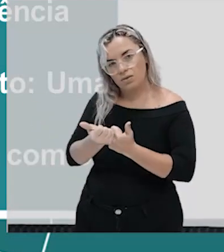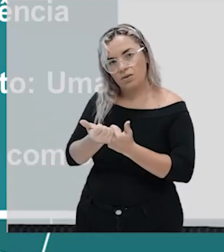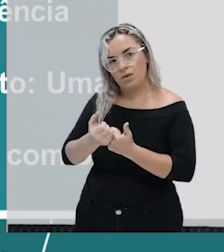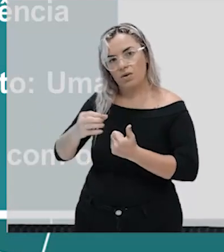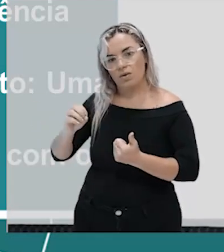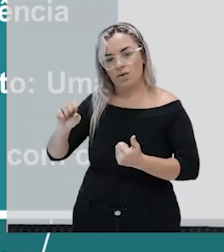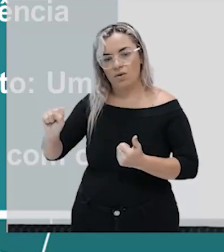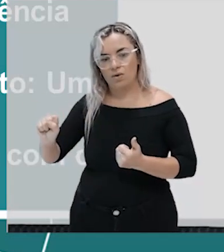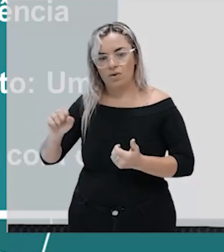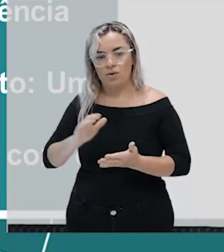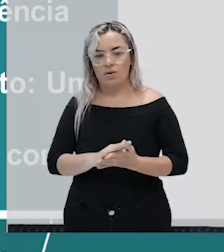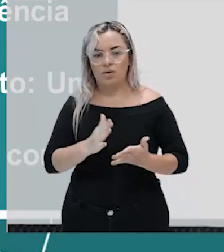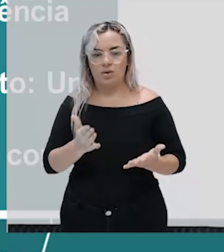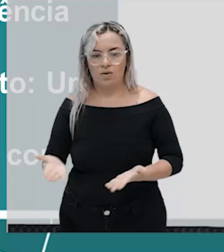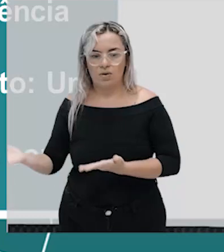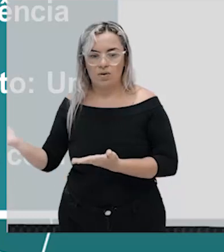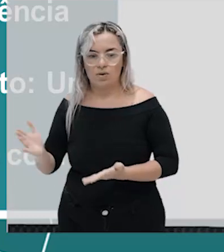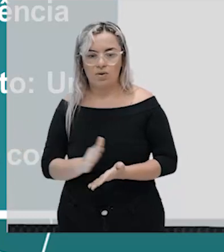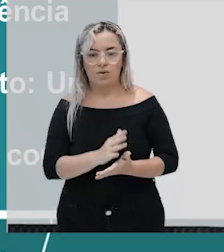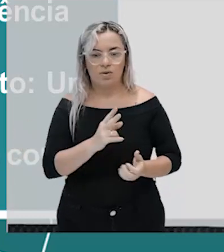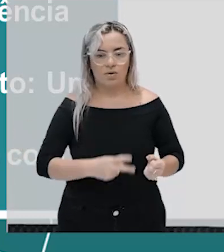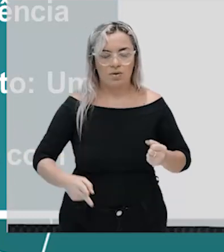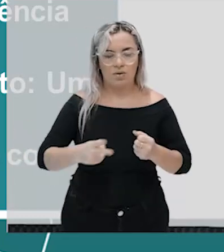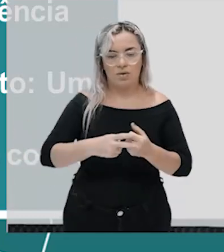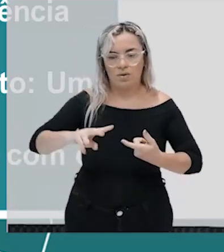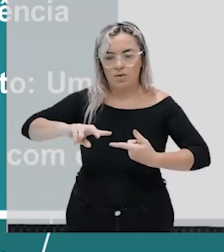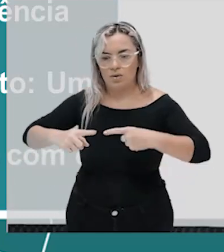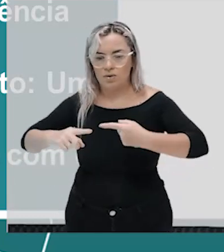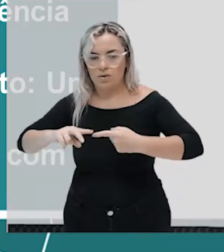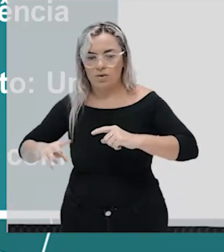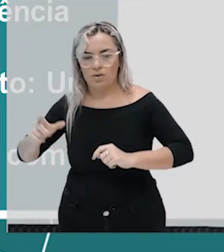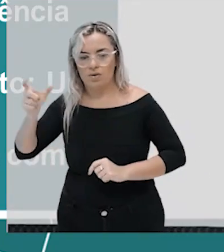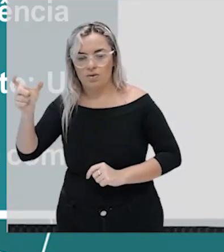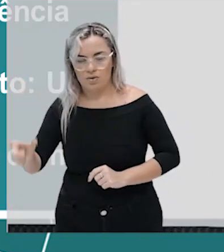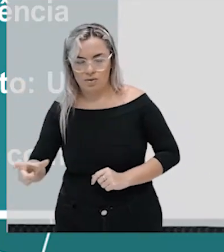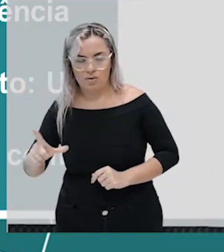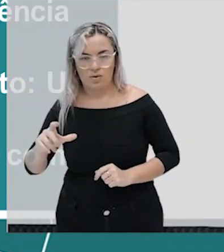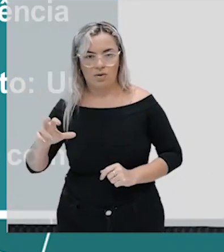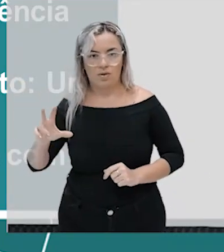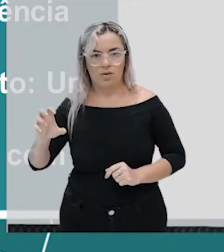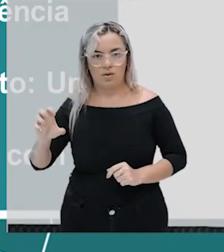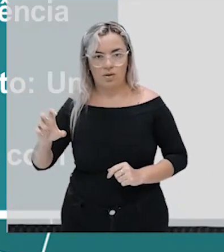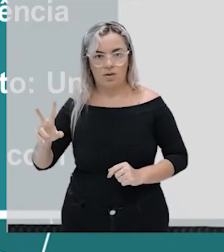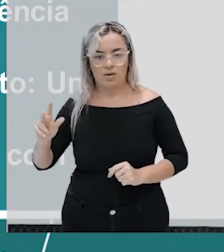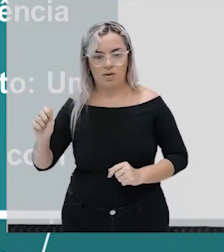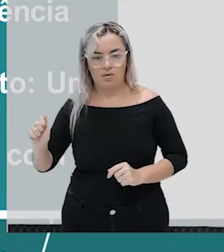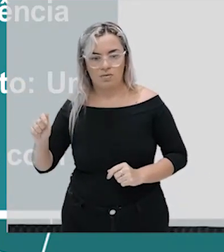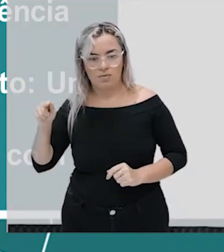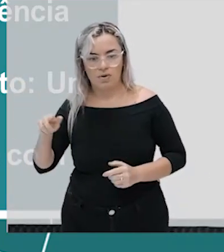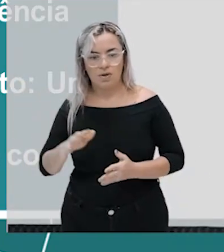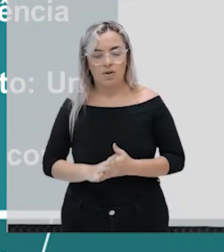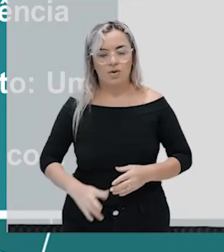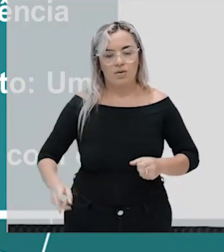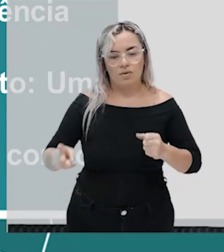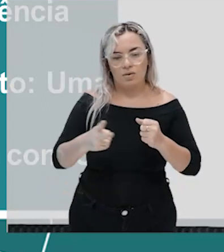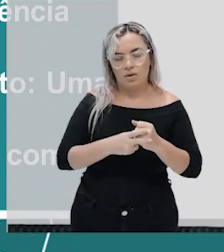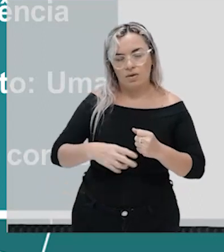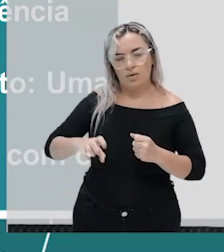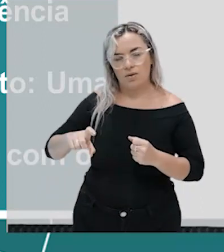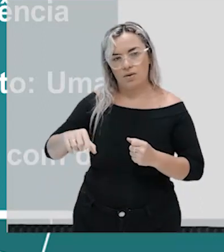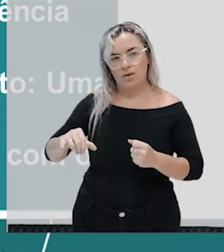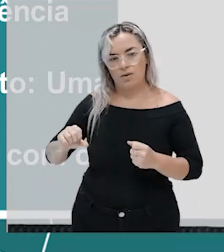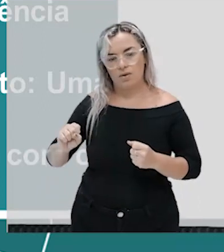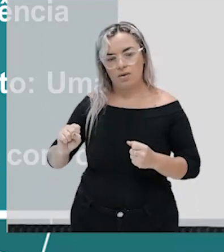de falar, concorrência leva. O verbo existir também vai concordar com o sujeito, uma relação profunda. E o